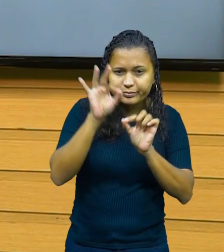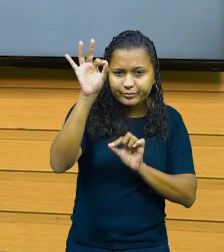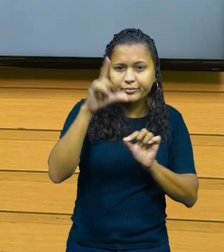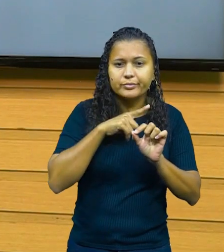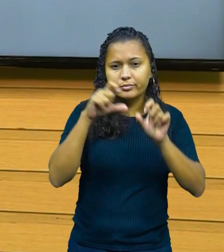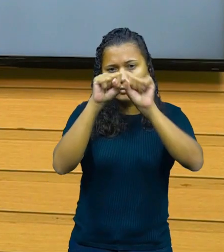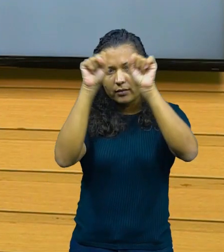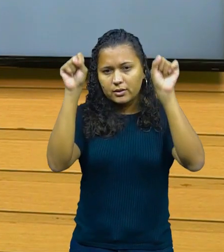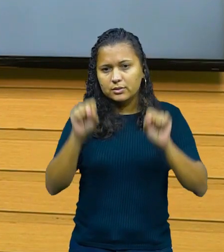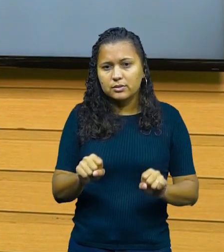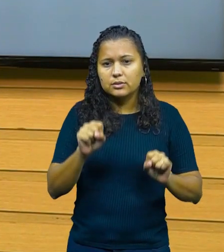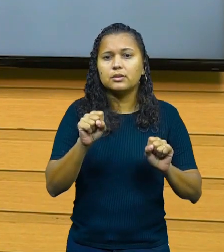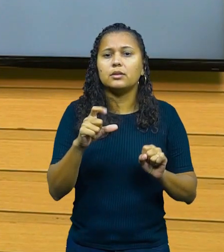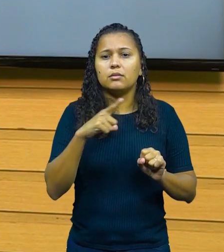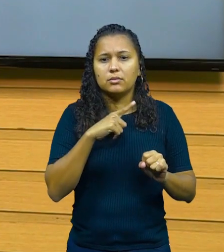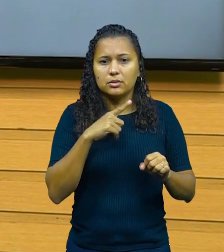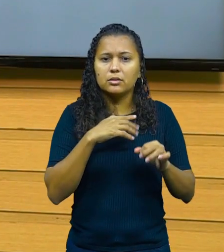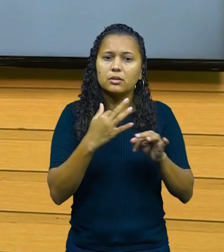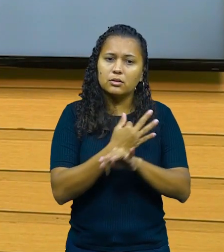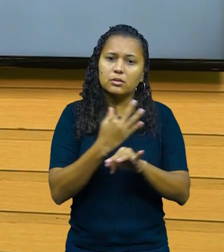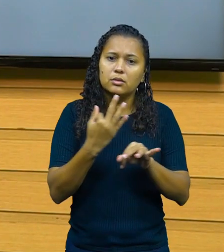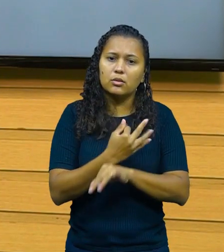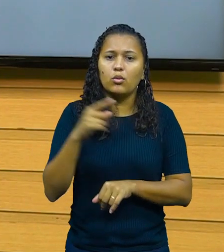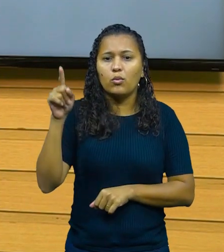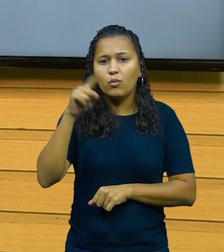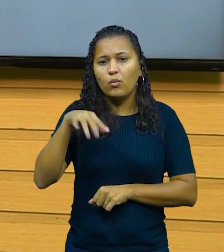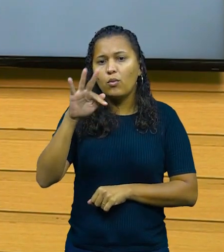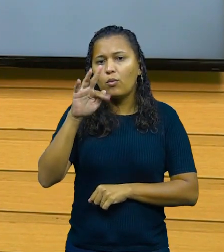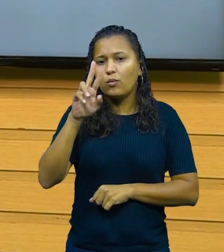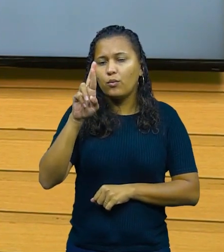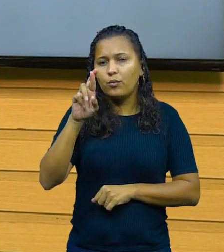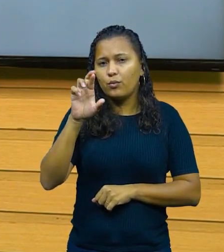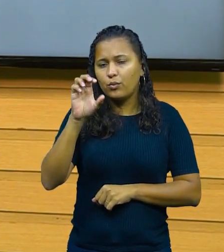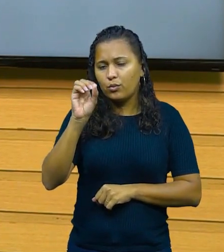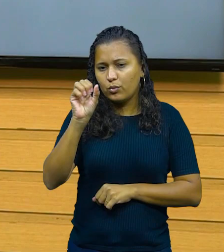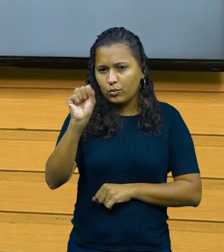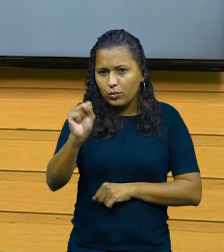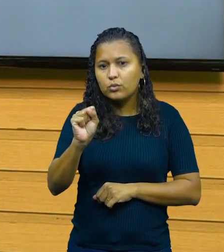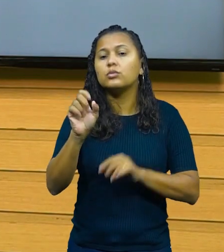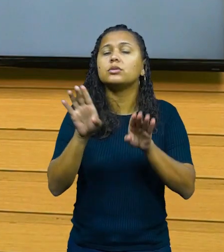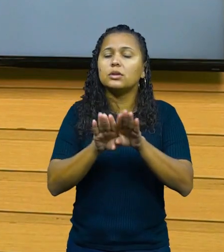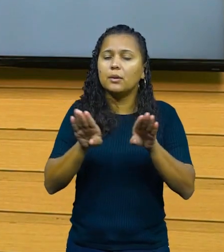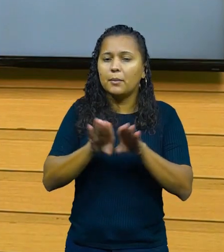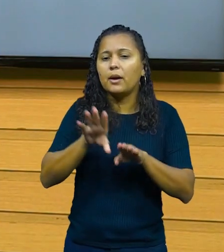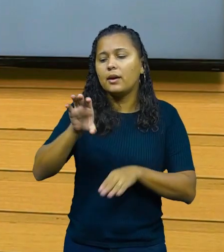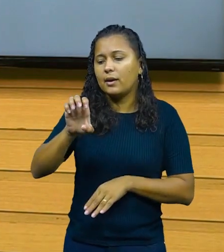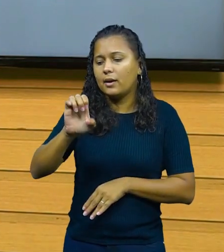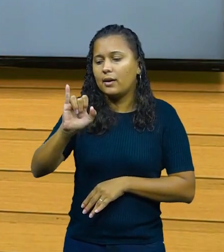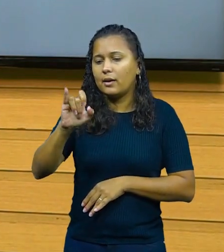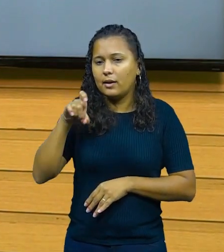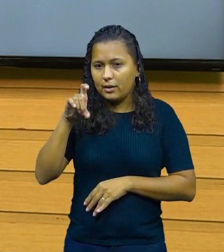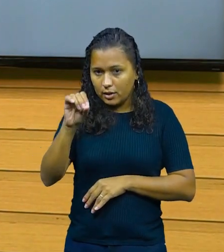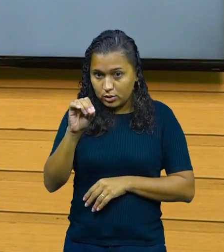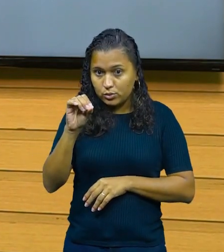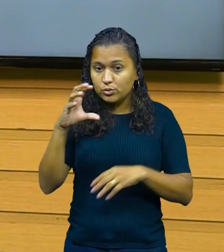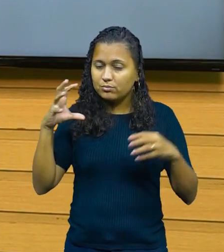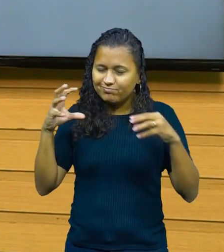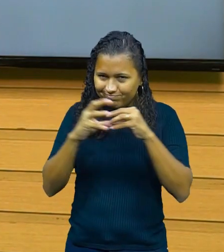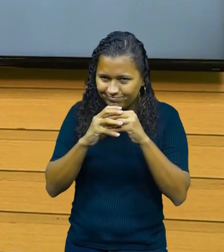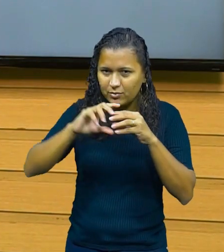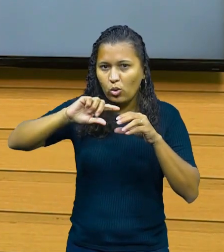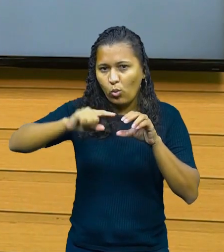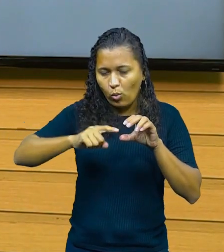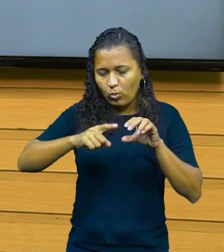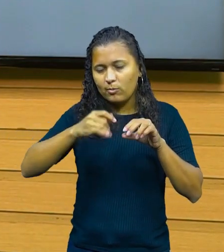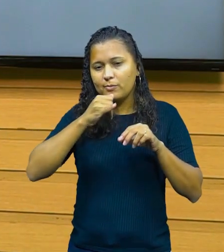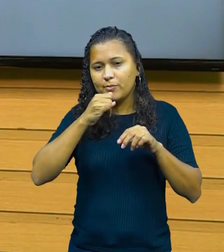desse sisteminha de tolerância para furos e para eixos, né? Quando a gente está falando ali de peças que vão se encaixar. Normalmente quando a